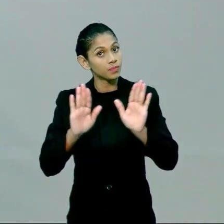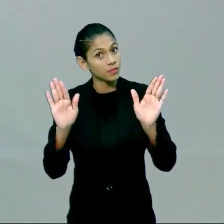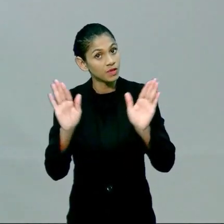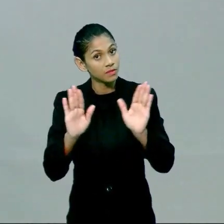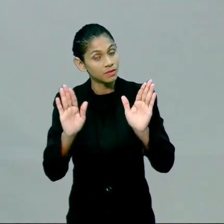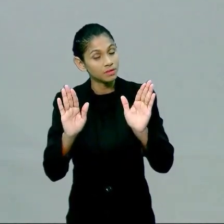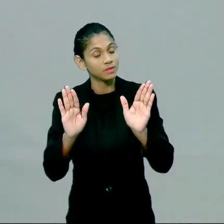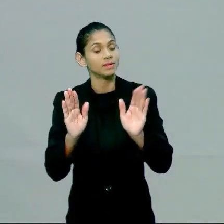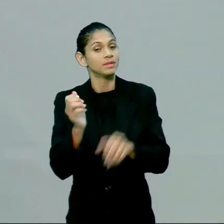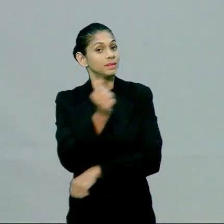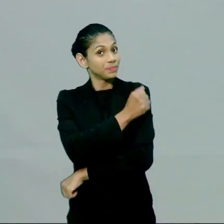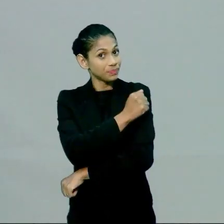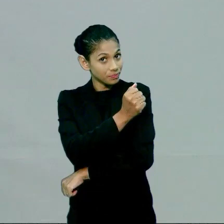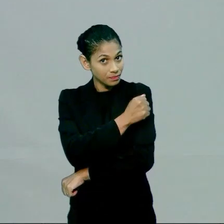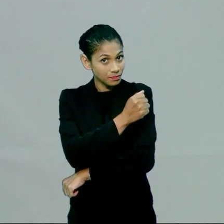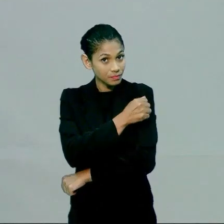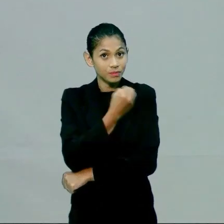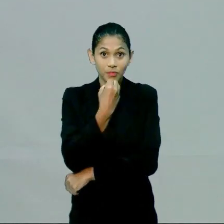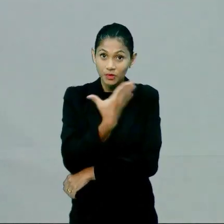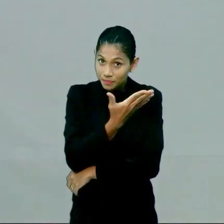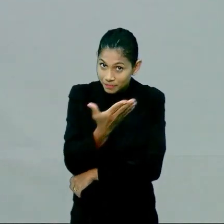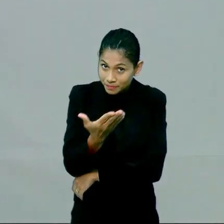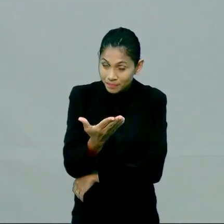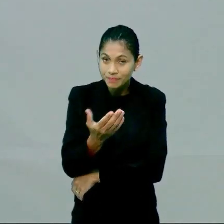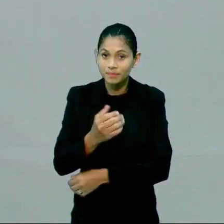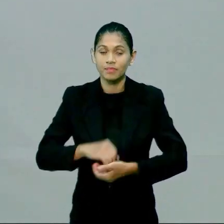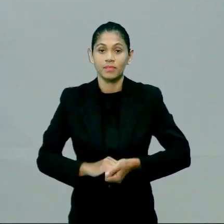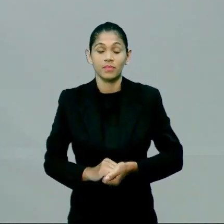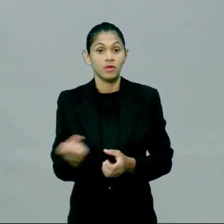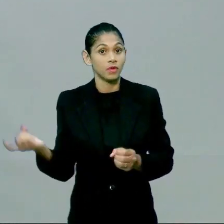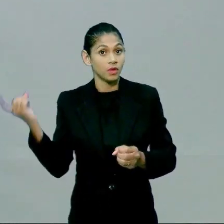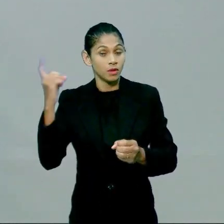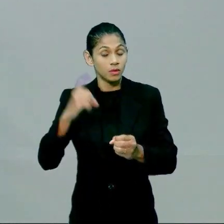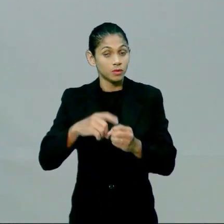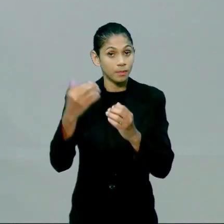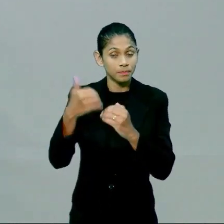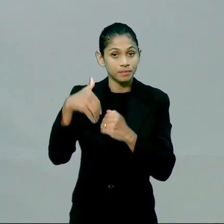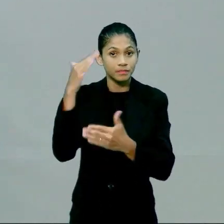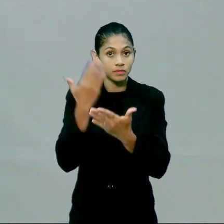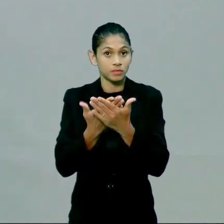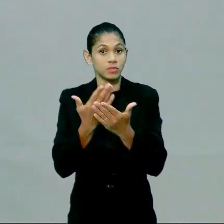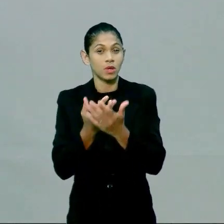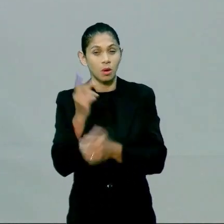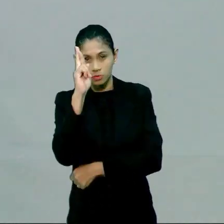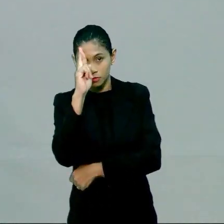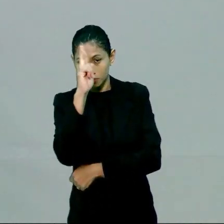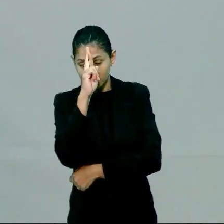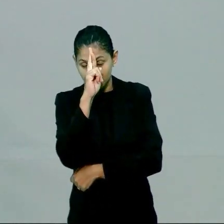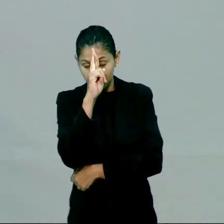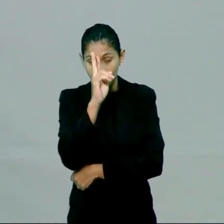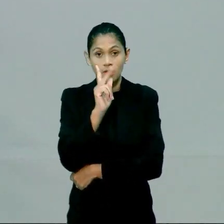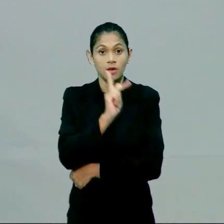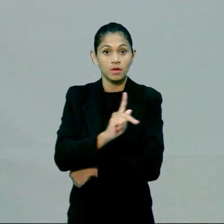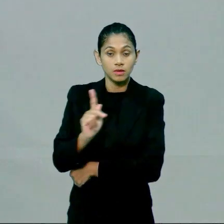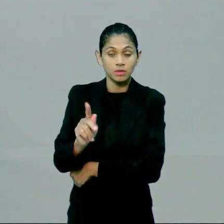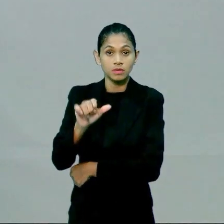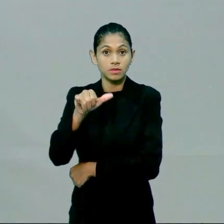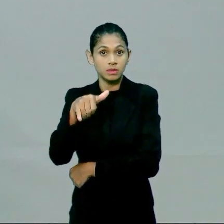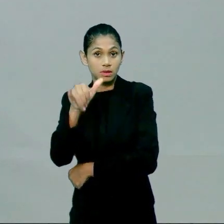Olá, querido estudante, tudo bem com você? Voltamos para mais uma aula de História. Eu sou a professora